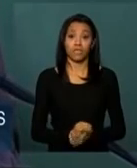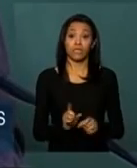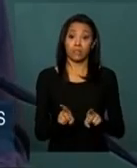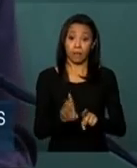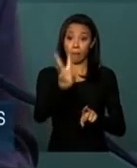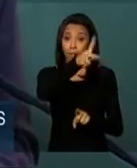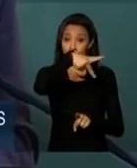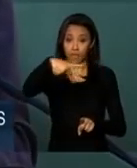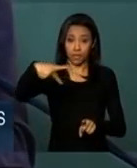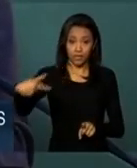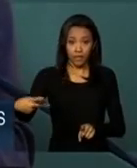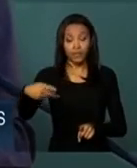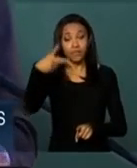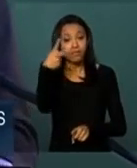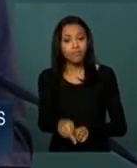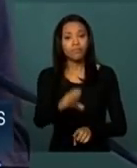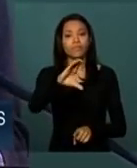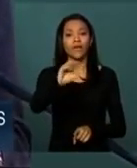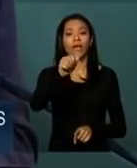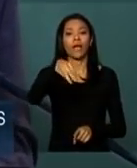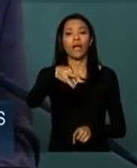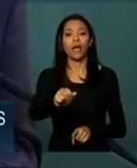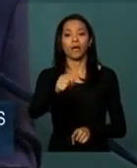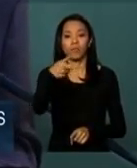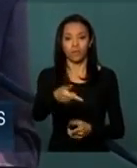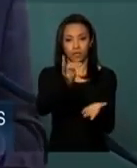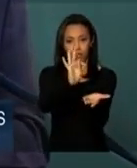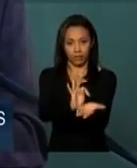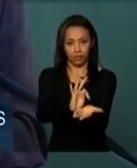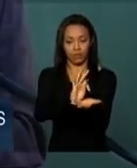presidente da Câmara Municipal de Teresina,